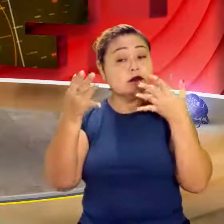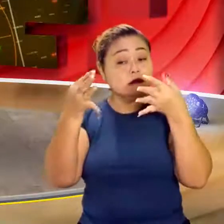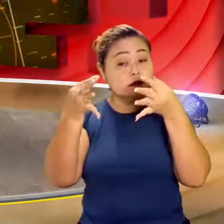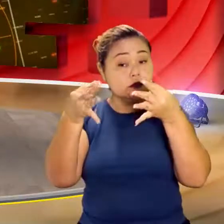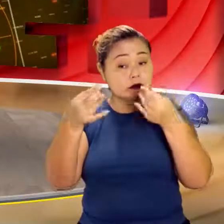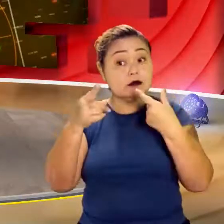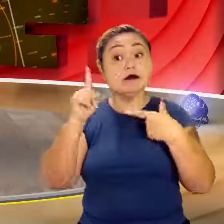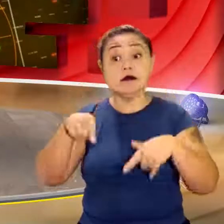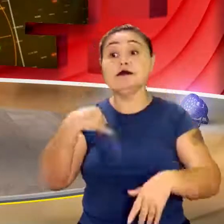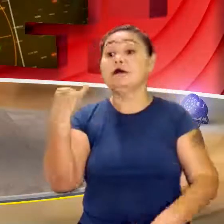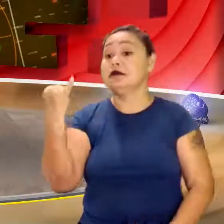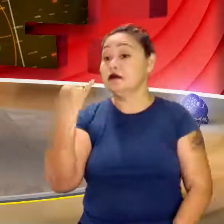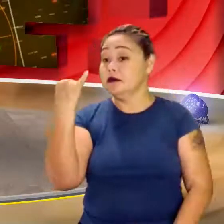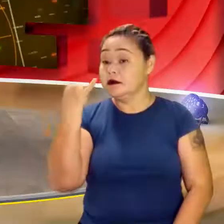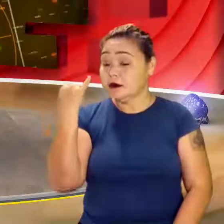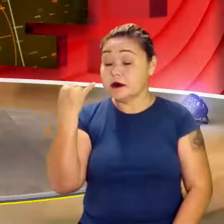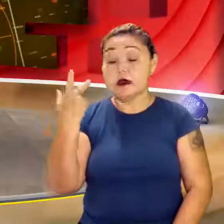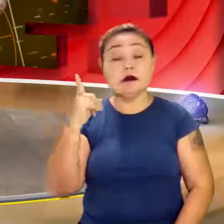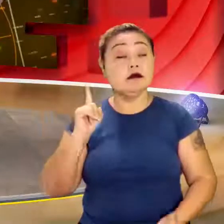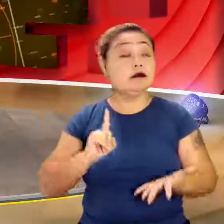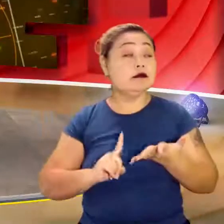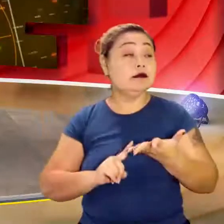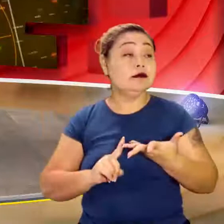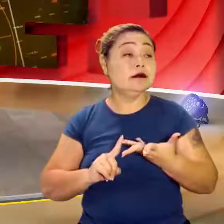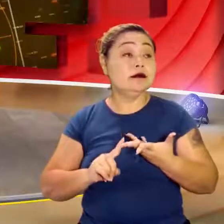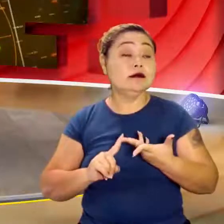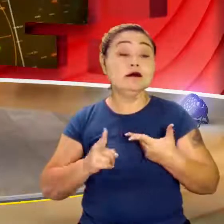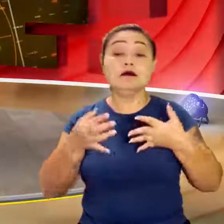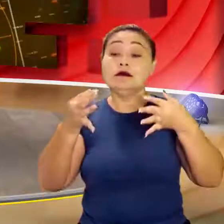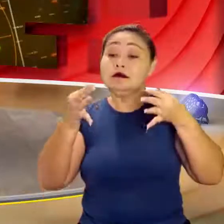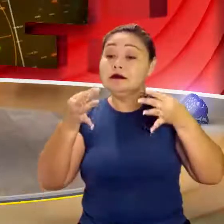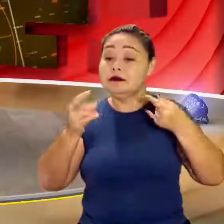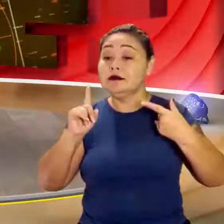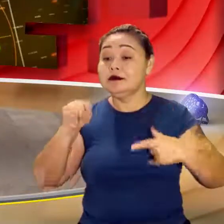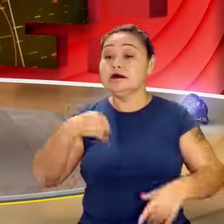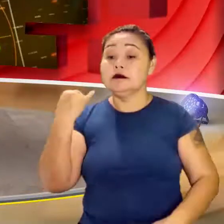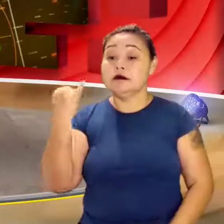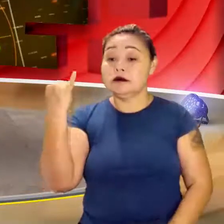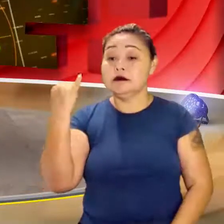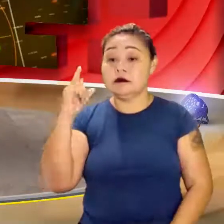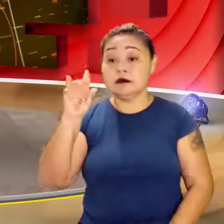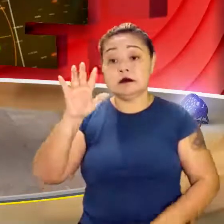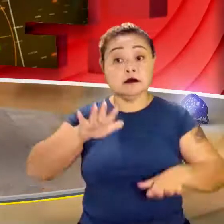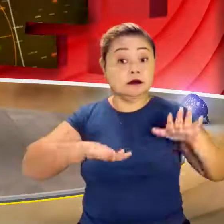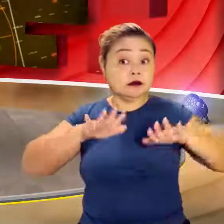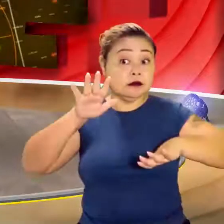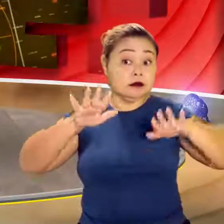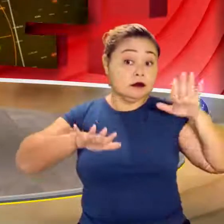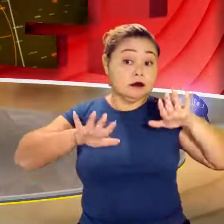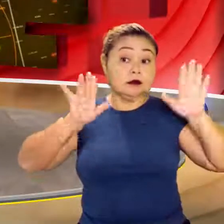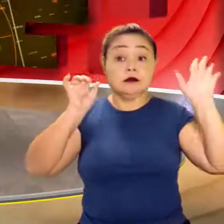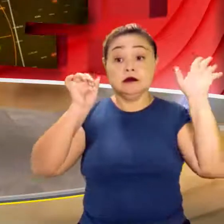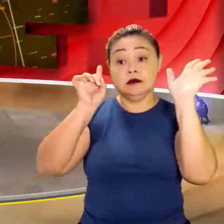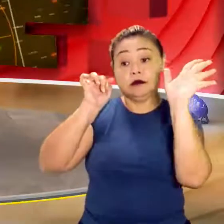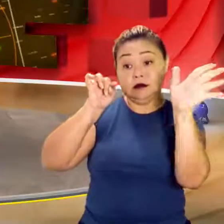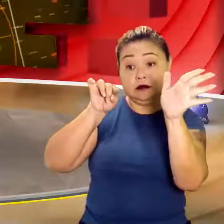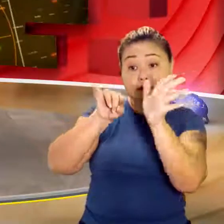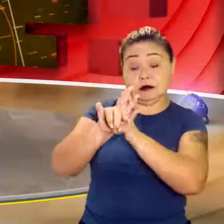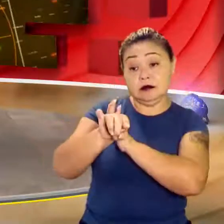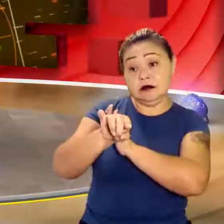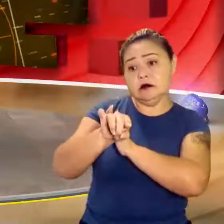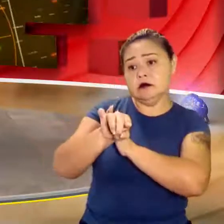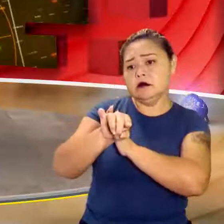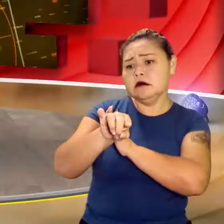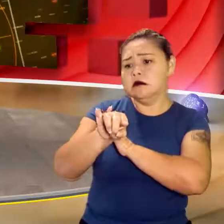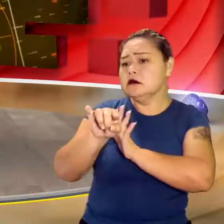detalhes importantes, ou seja, né? Vários detalhes importantíssimos. Porque assim, às vezes a gente faz uma pergunta e